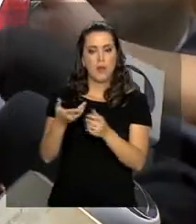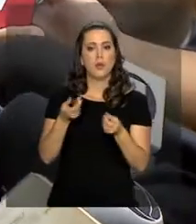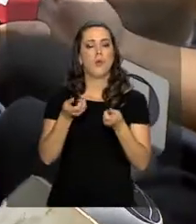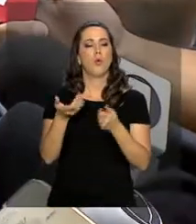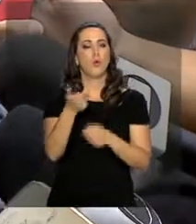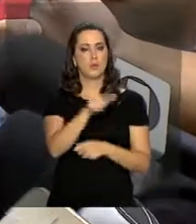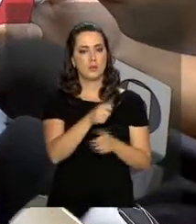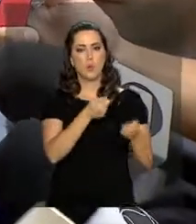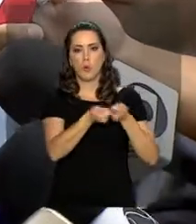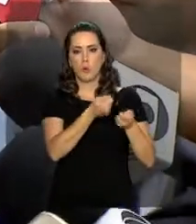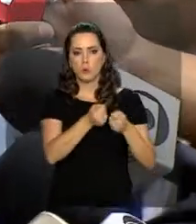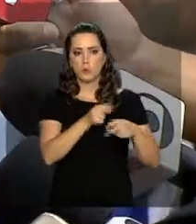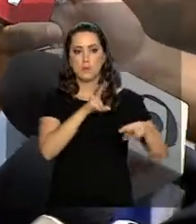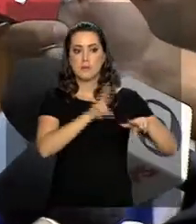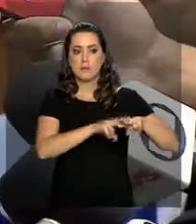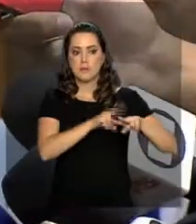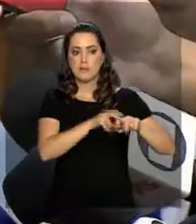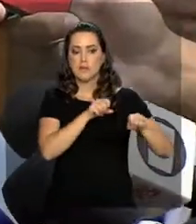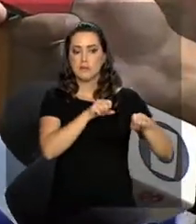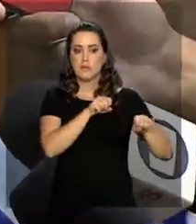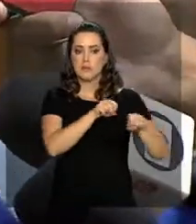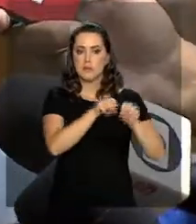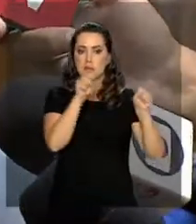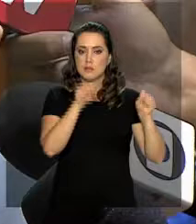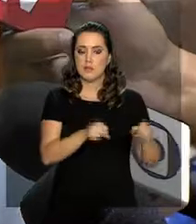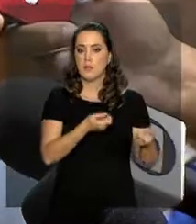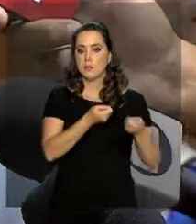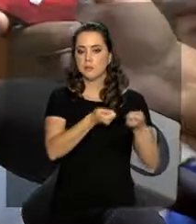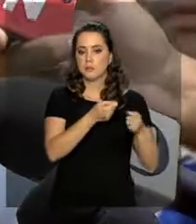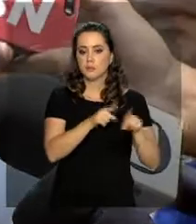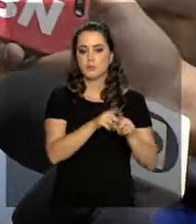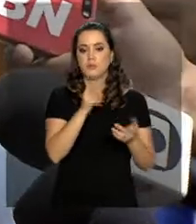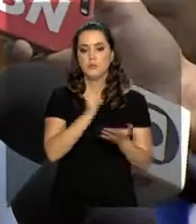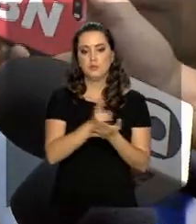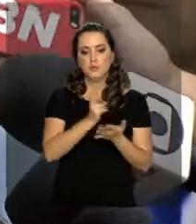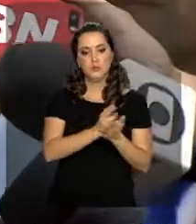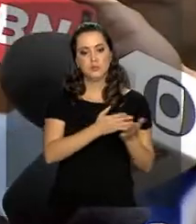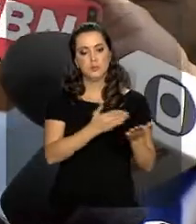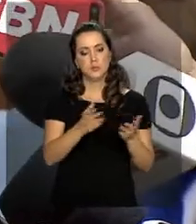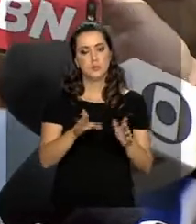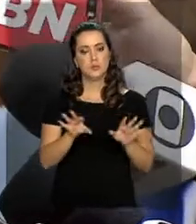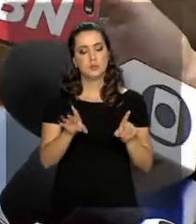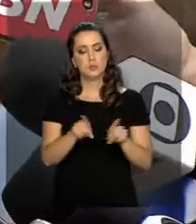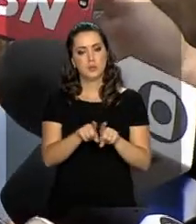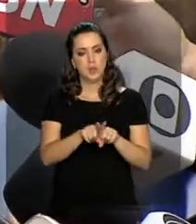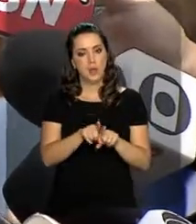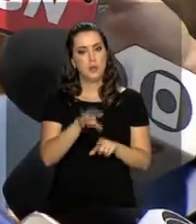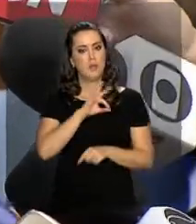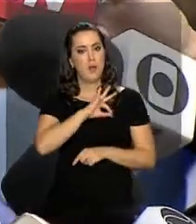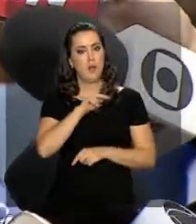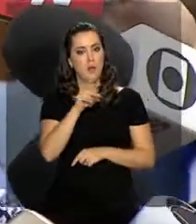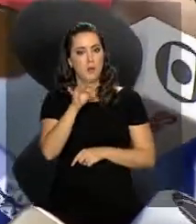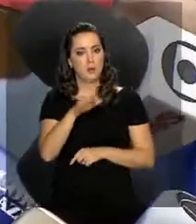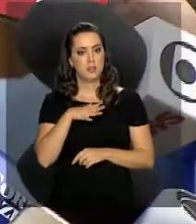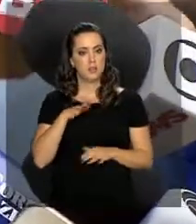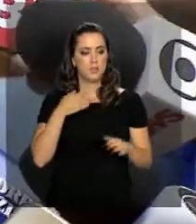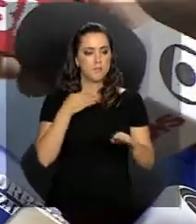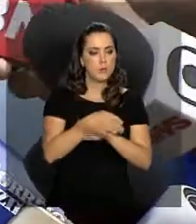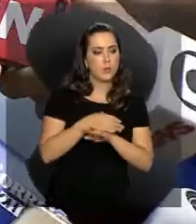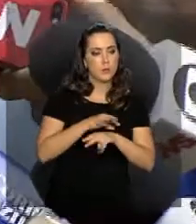o controle do sistema prisional já que ele não existia e ao mesmo tempo a polícia federal atacou a corrupção